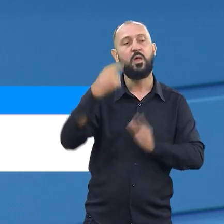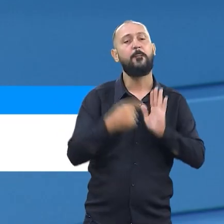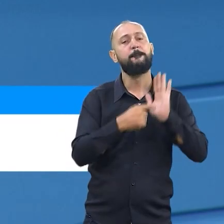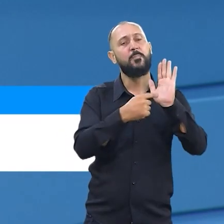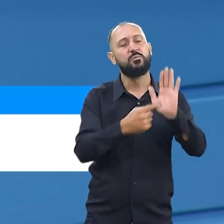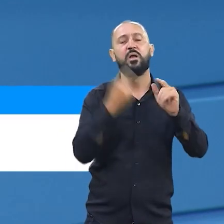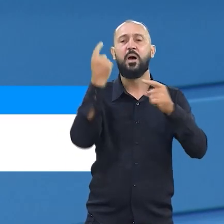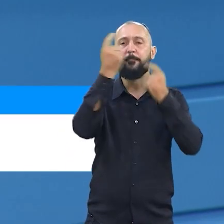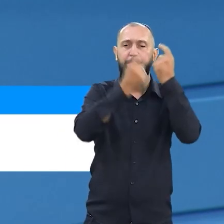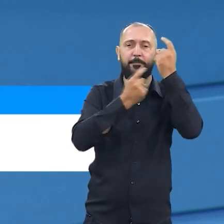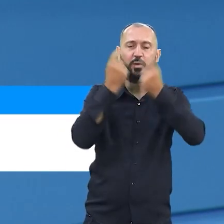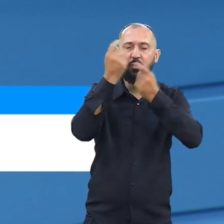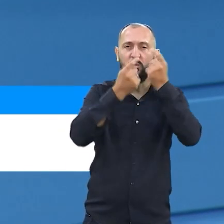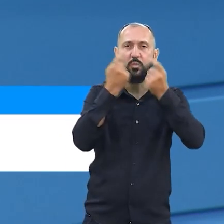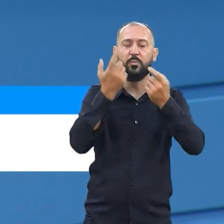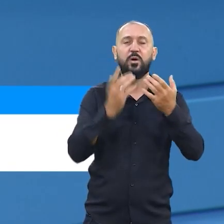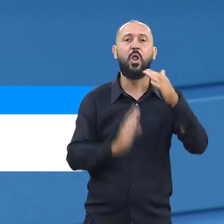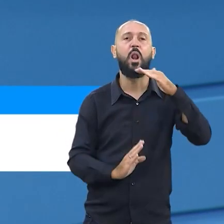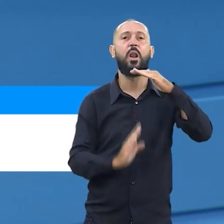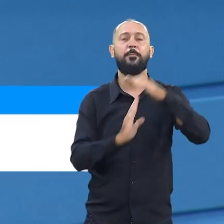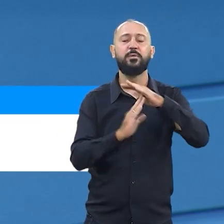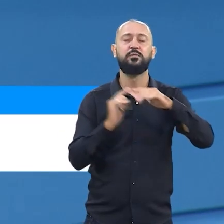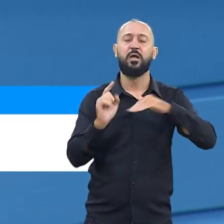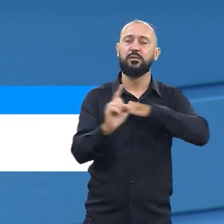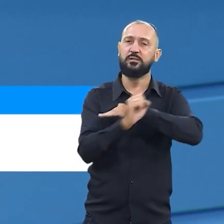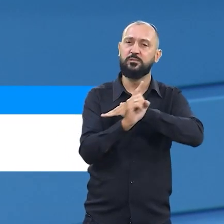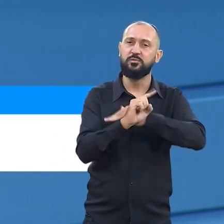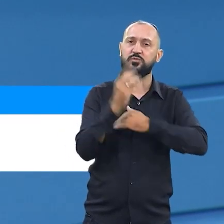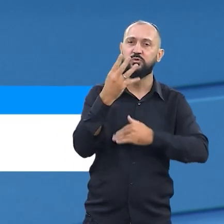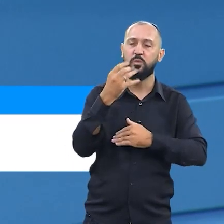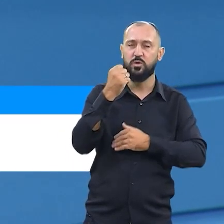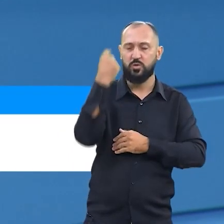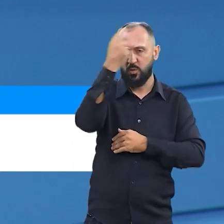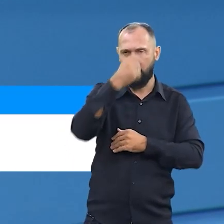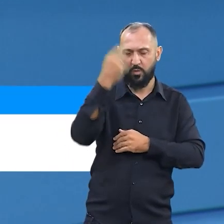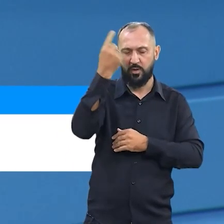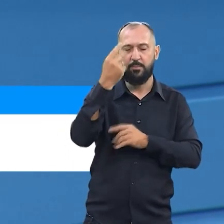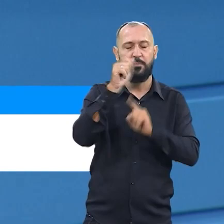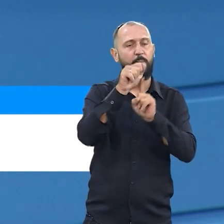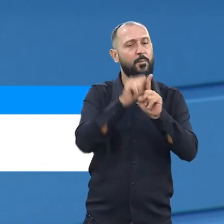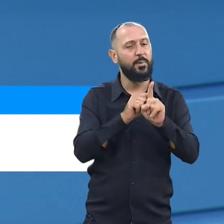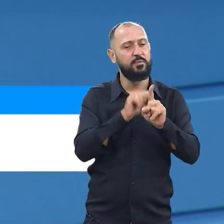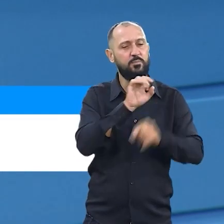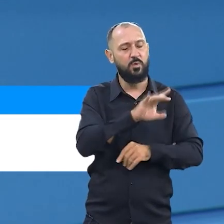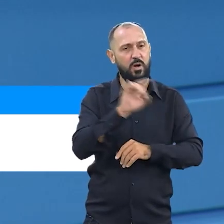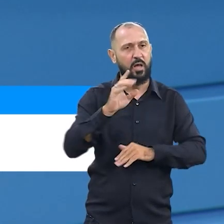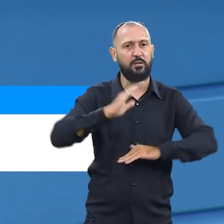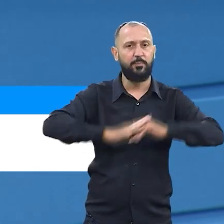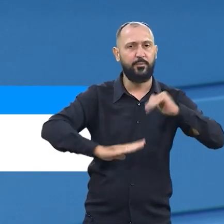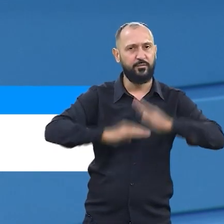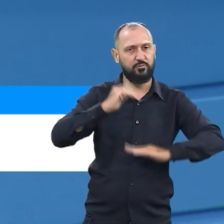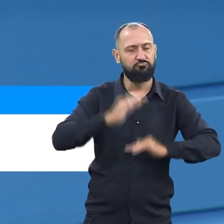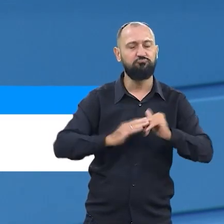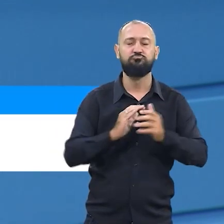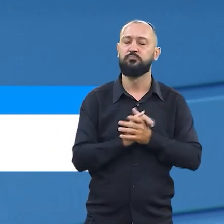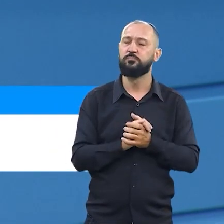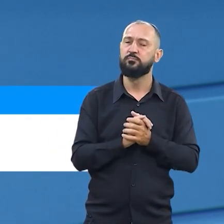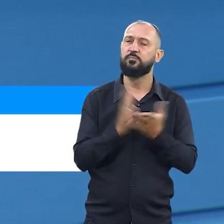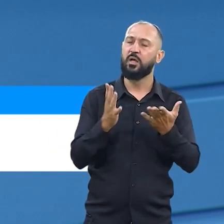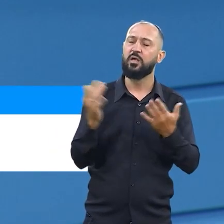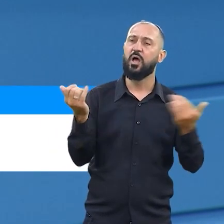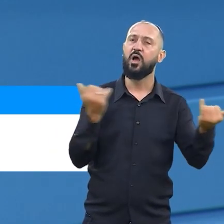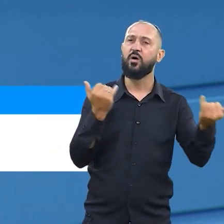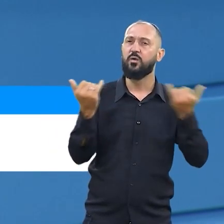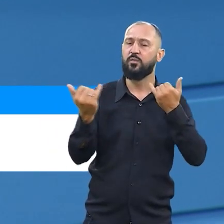enfermagem que manifestaram preocupação com o limite de plantões em 48 horas mês por servidor